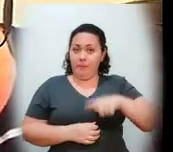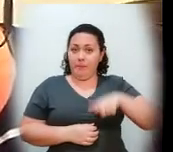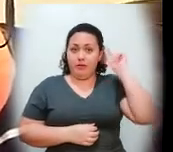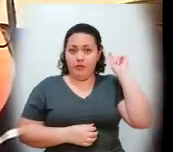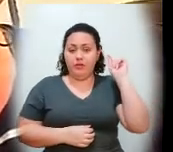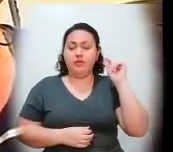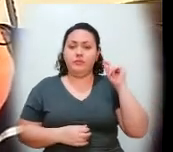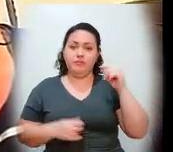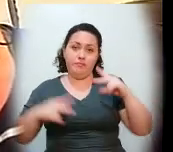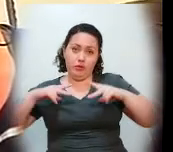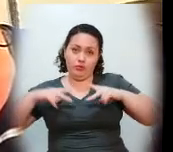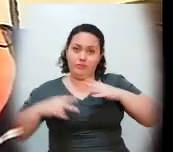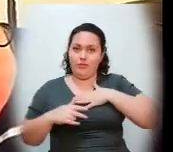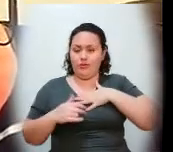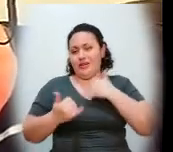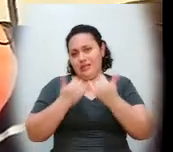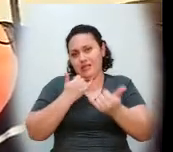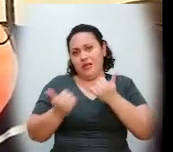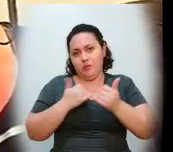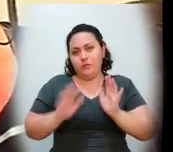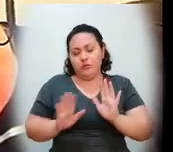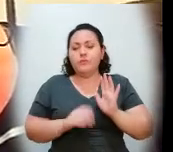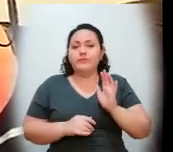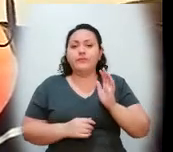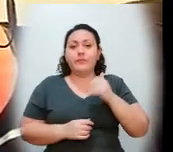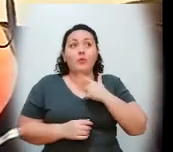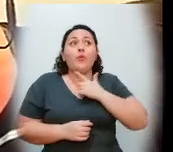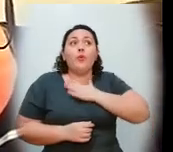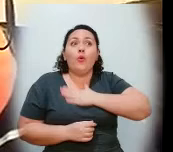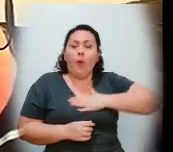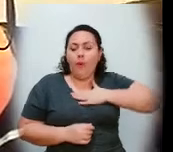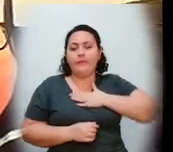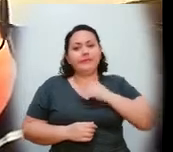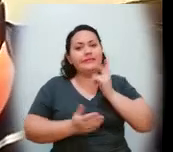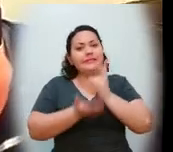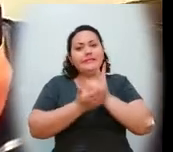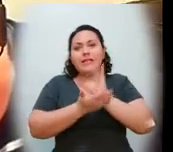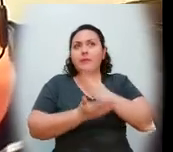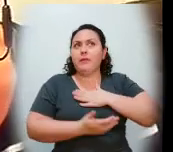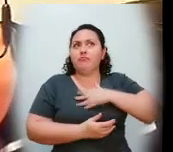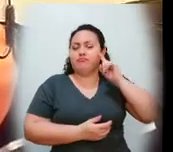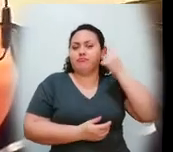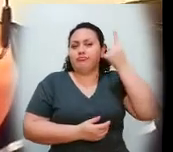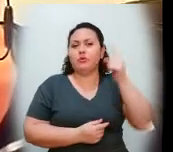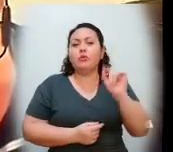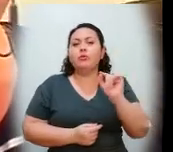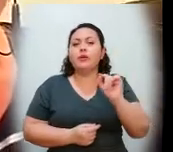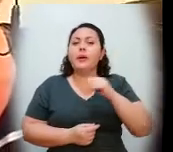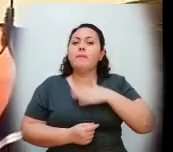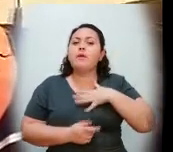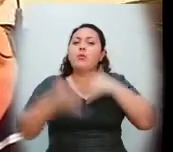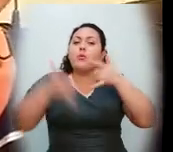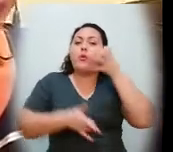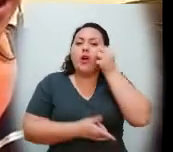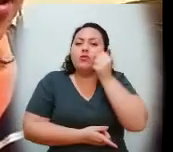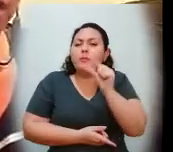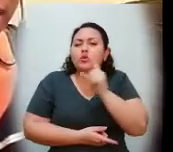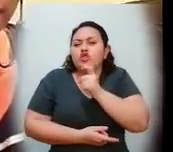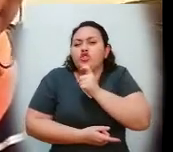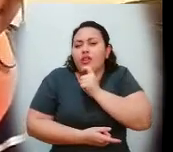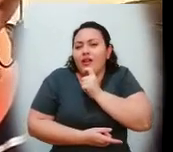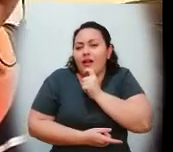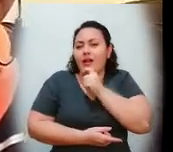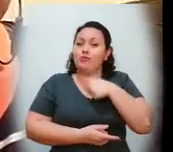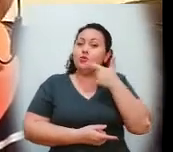pessoalmente, assim, eu gosto de deixar... E aí, isso eu acho que foi sempre muito intuito, assim, de deixar o quarto mais